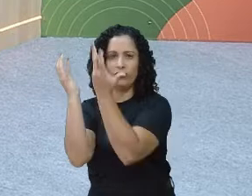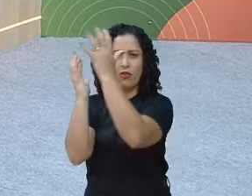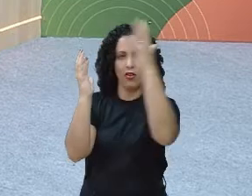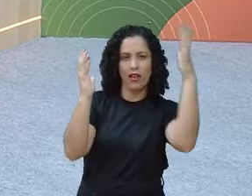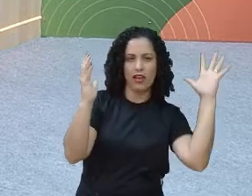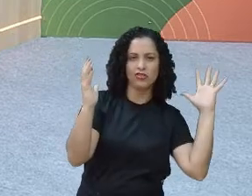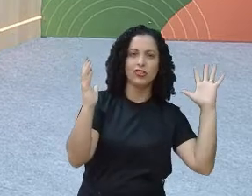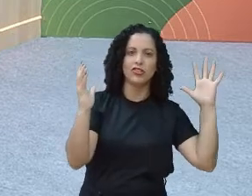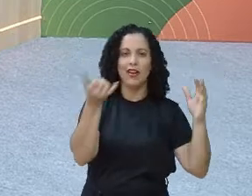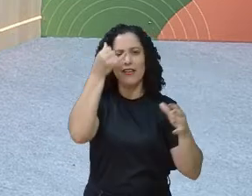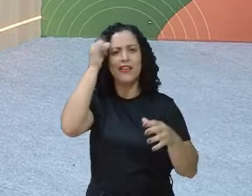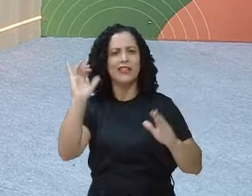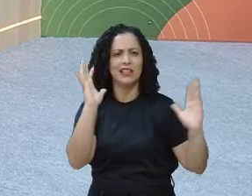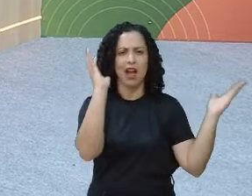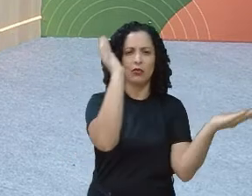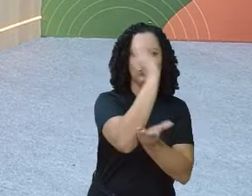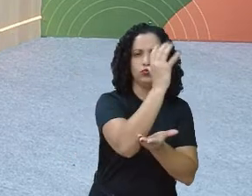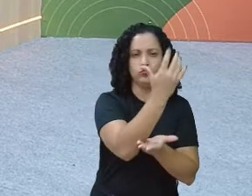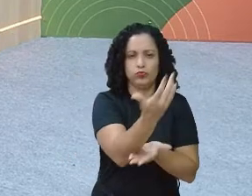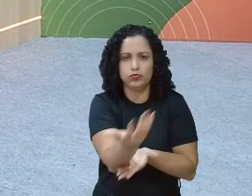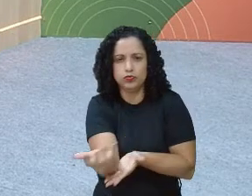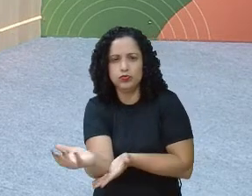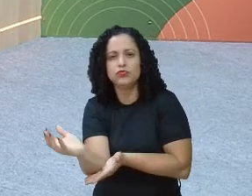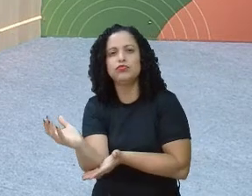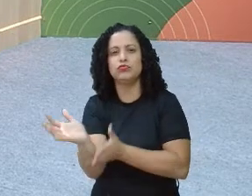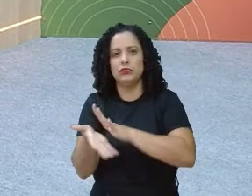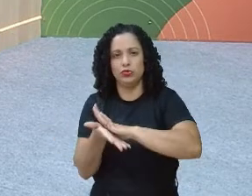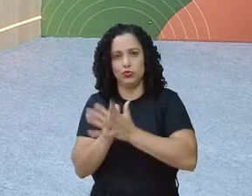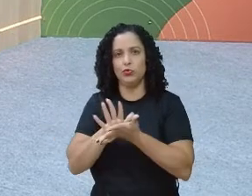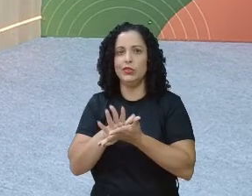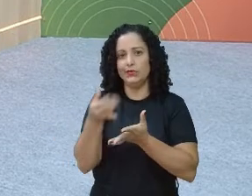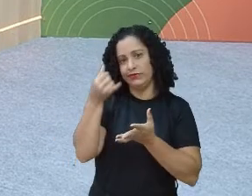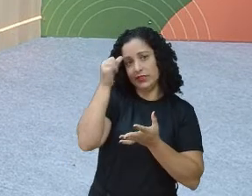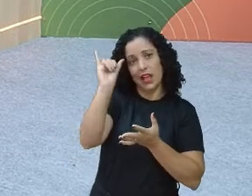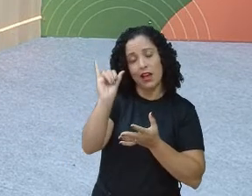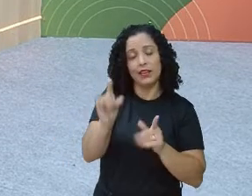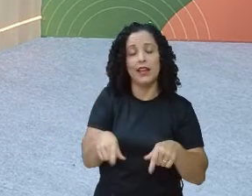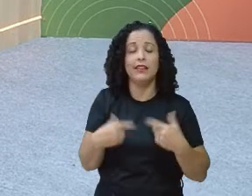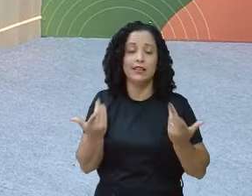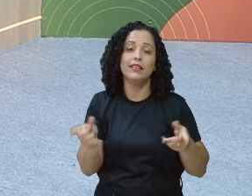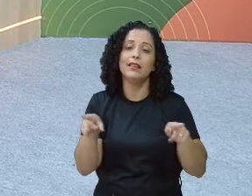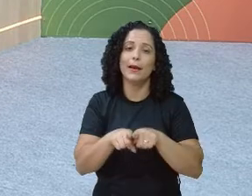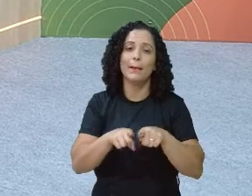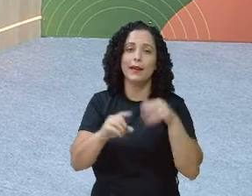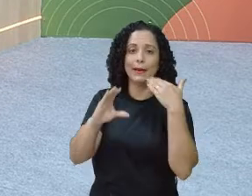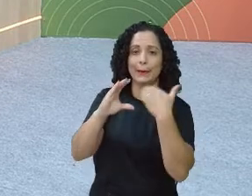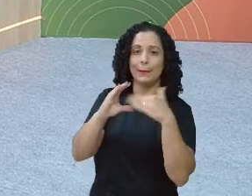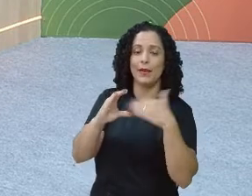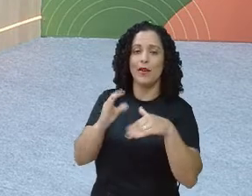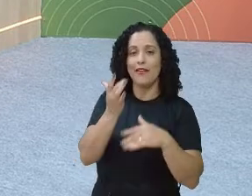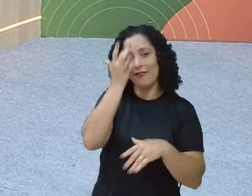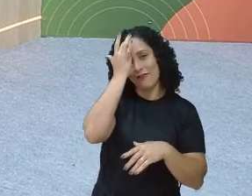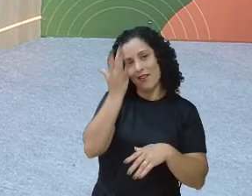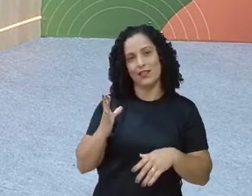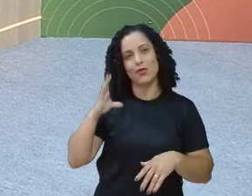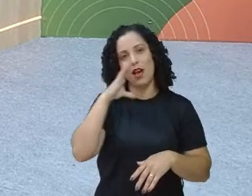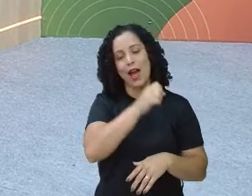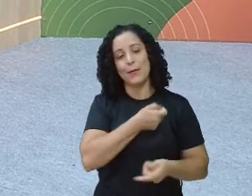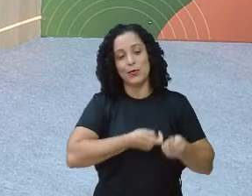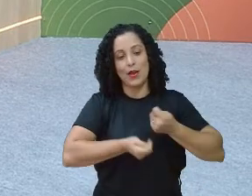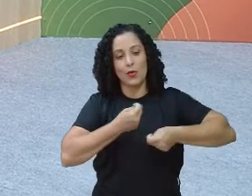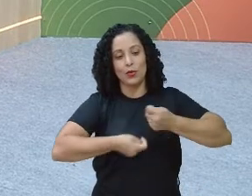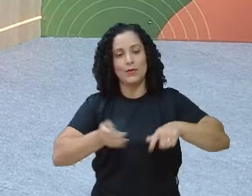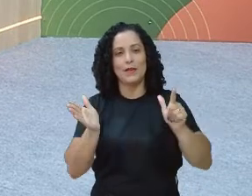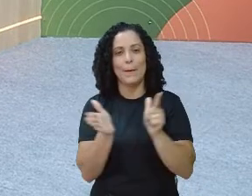florestas, então, além disso, além da facilidade e da rapidez, a gente também tem a economia de papel na